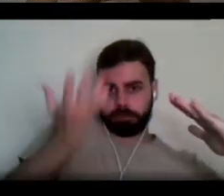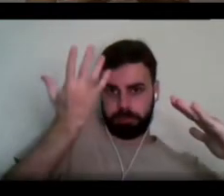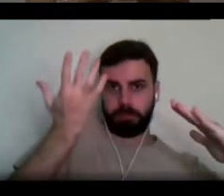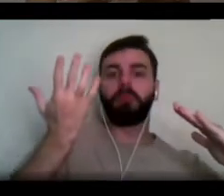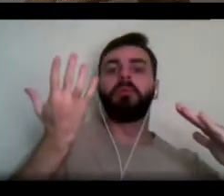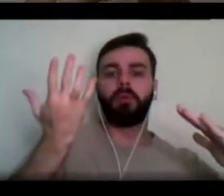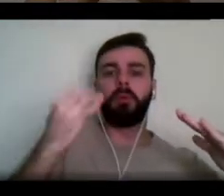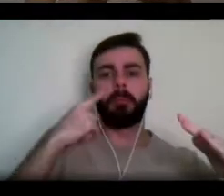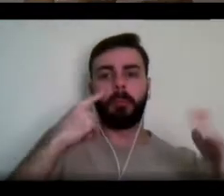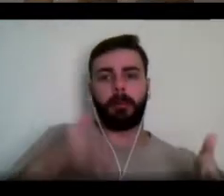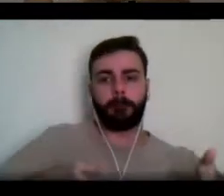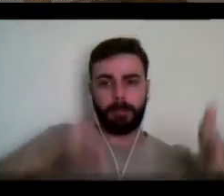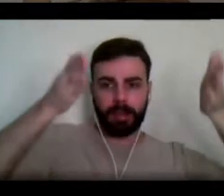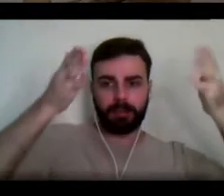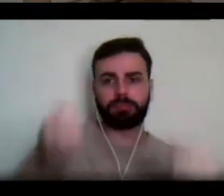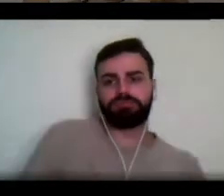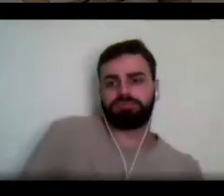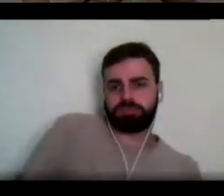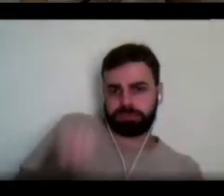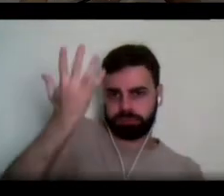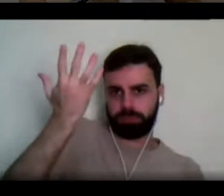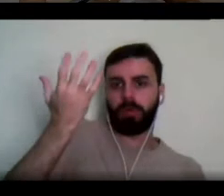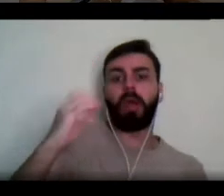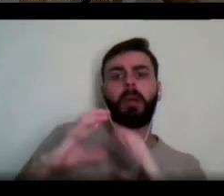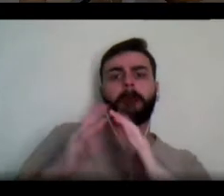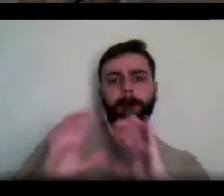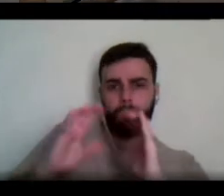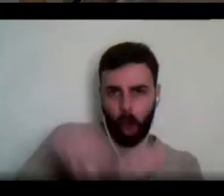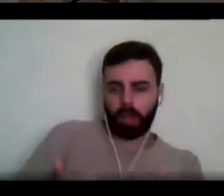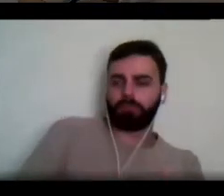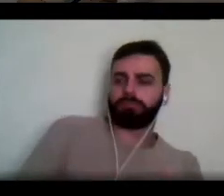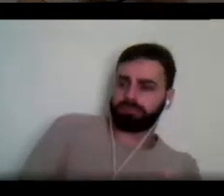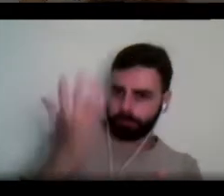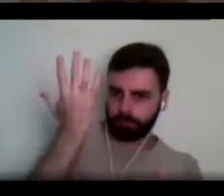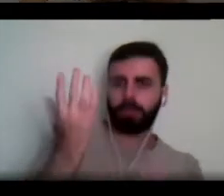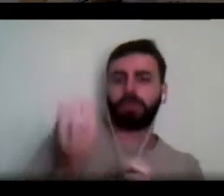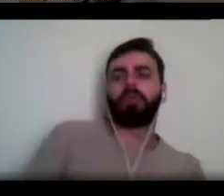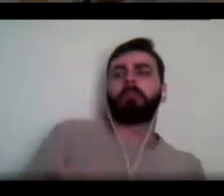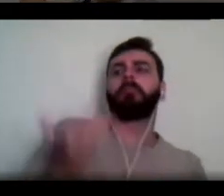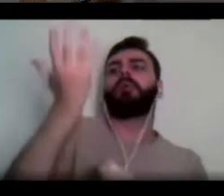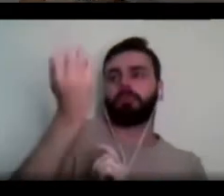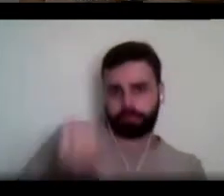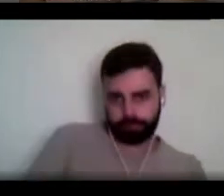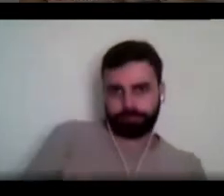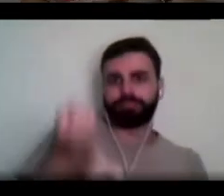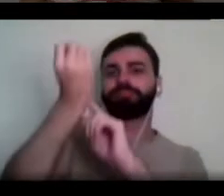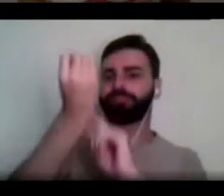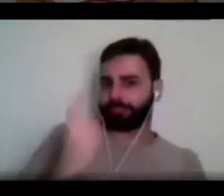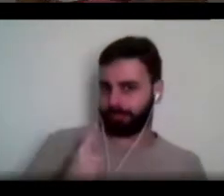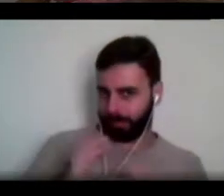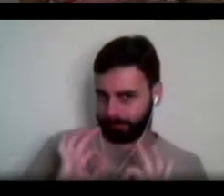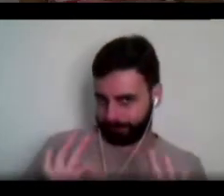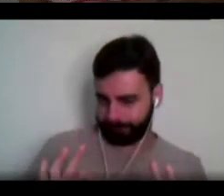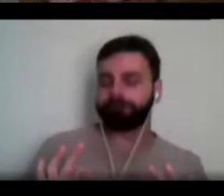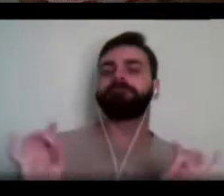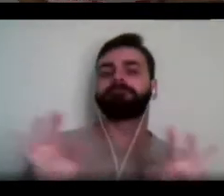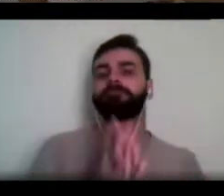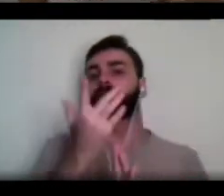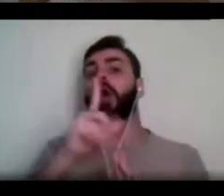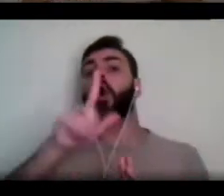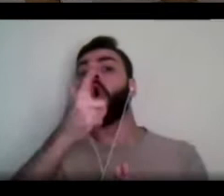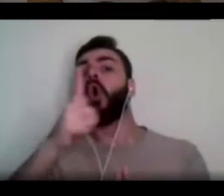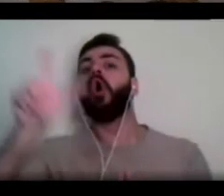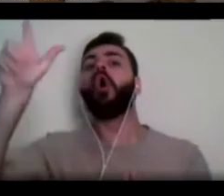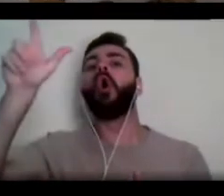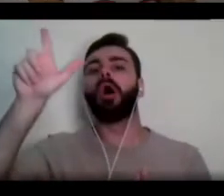edifício. Então, você pega uma bola, joga ela para cima e, eventualmente, ela vai subir e descer. Uma segunda